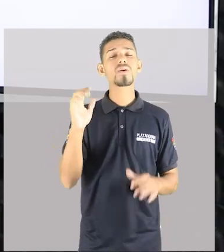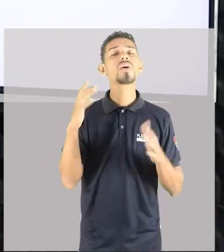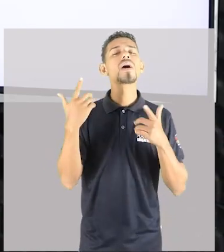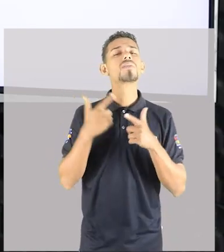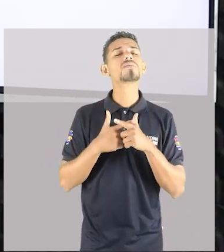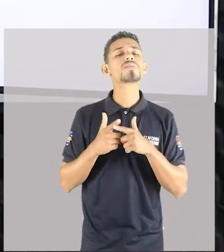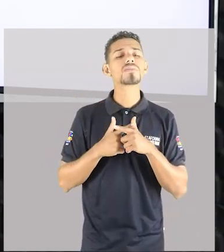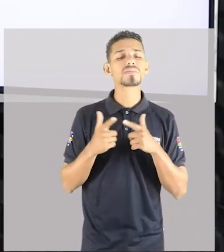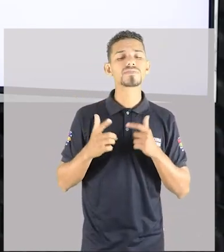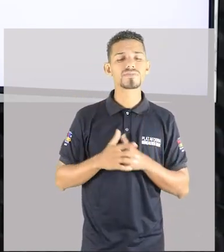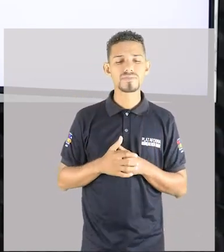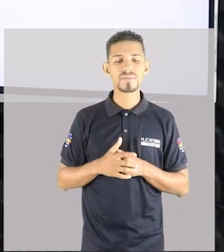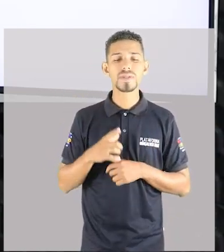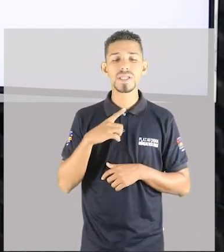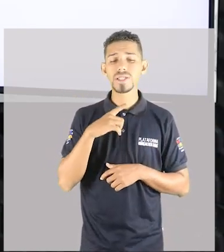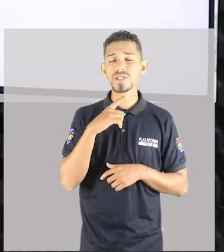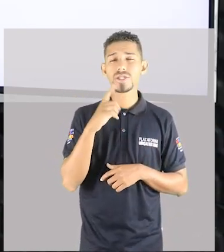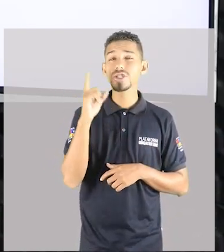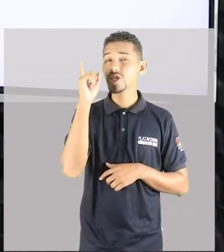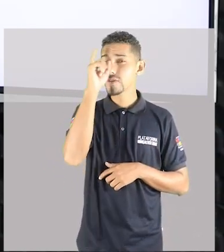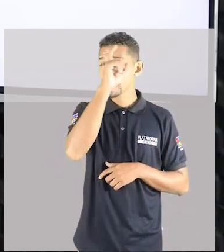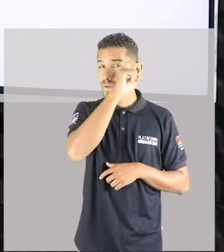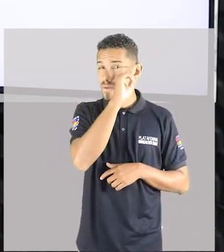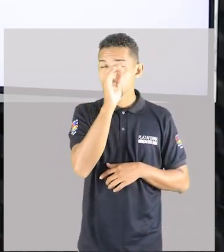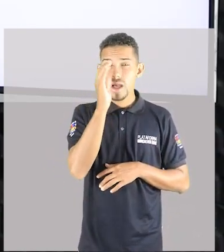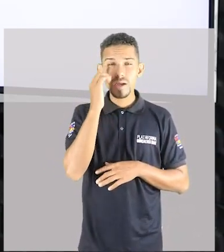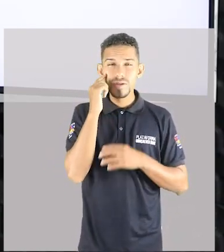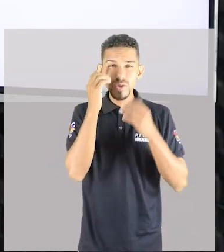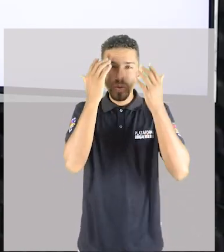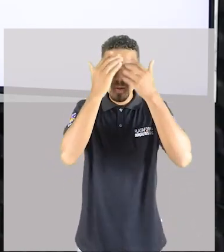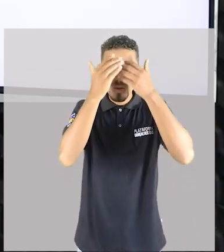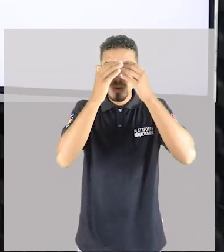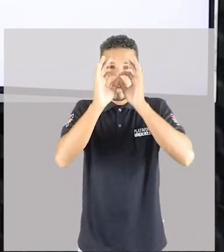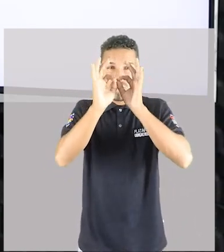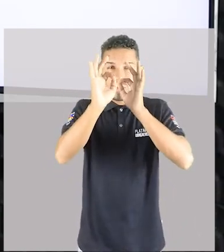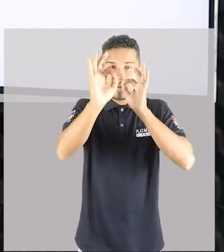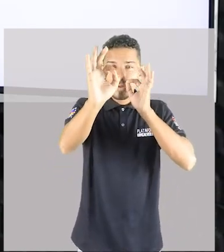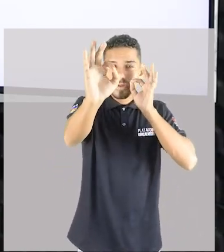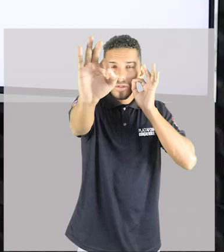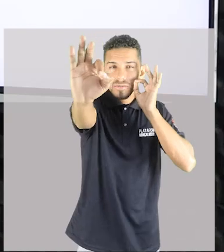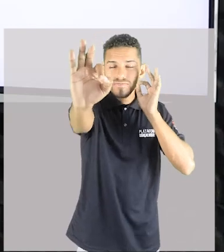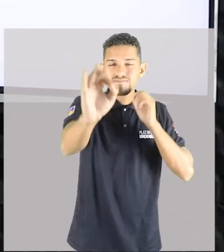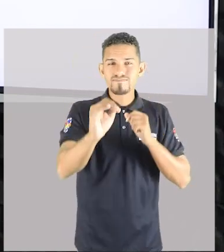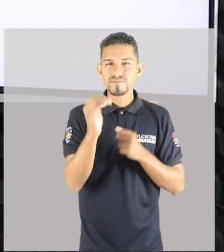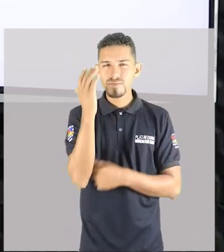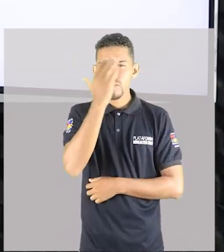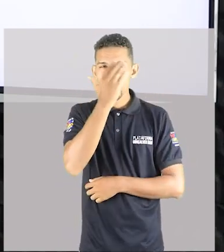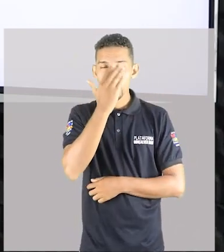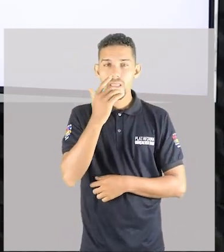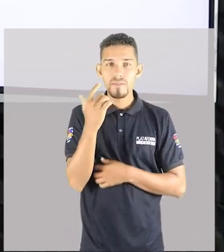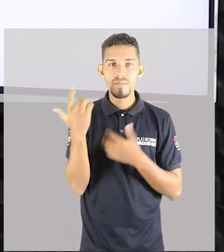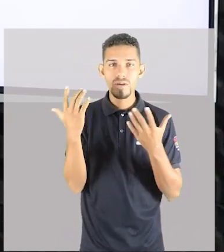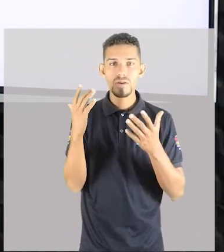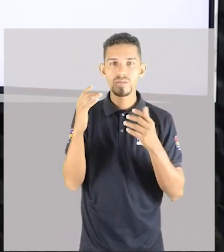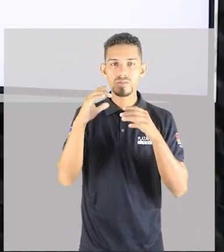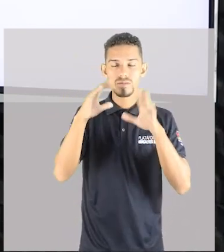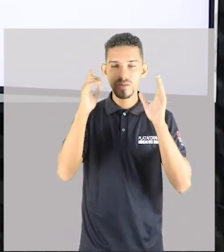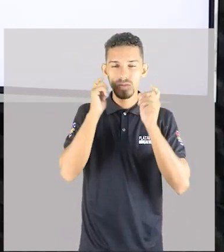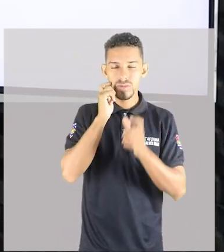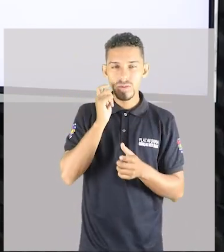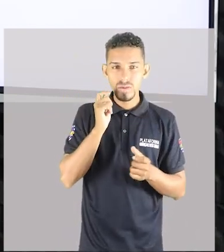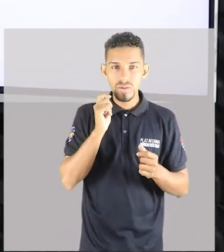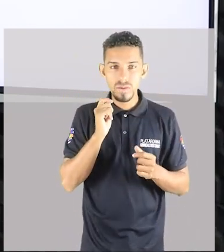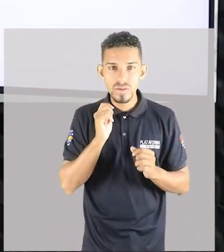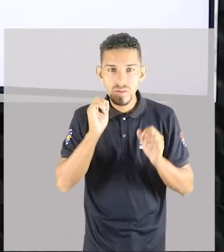Vamos ver aqui, ó, dificuldade em ver objetos distantes, pois a imagem boa, nítida